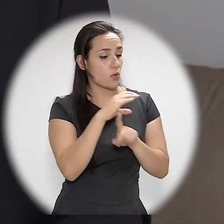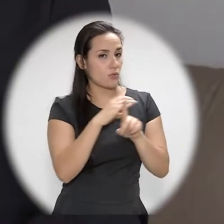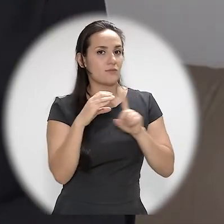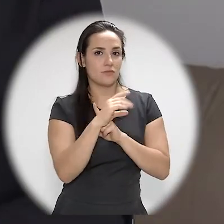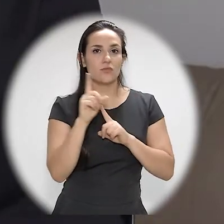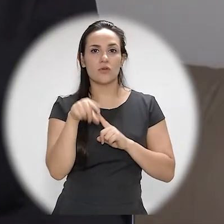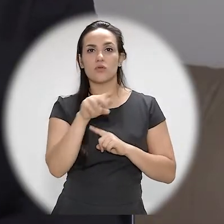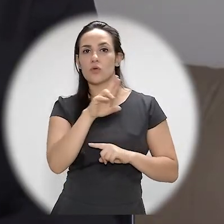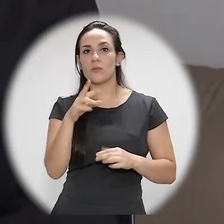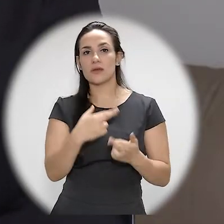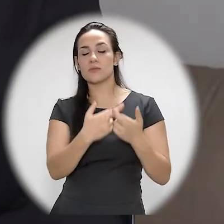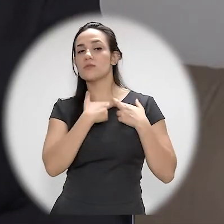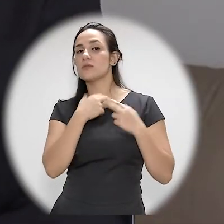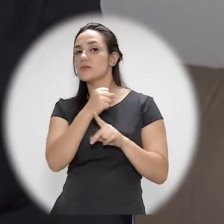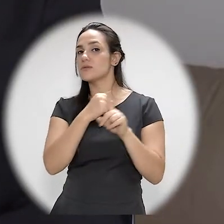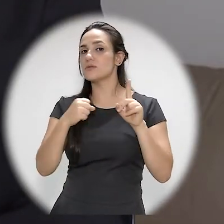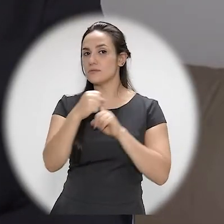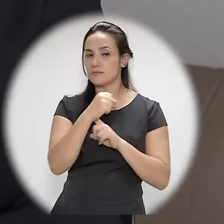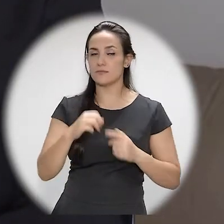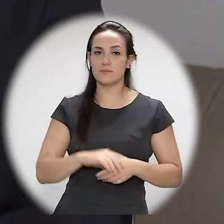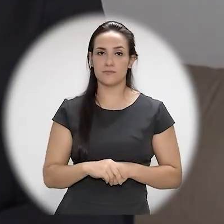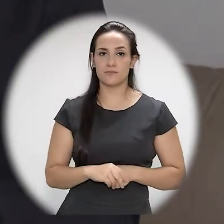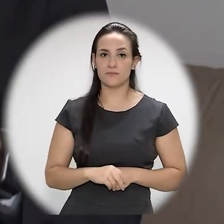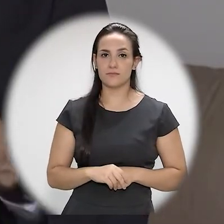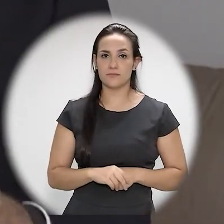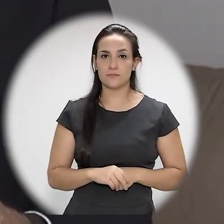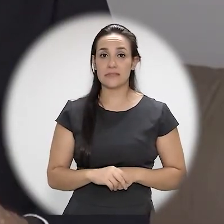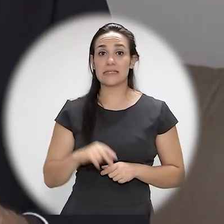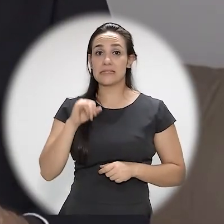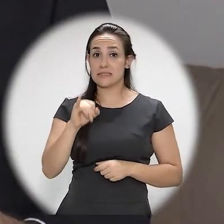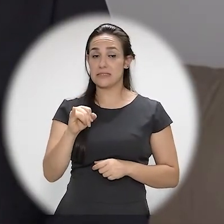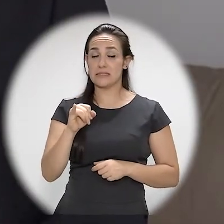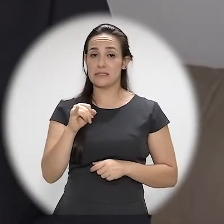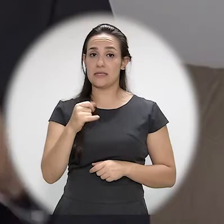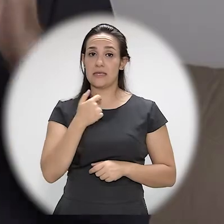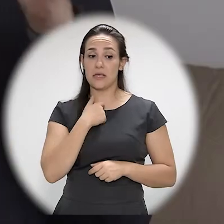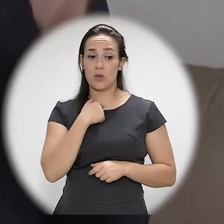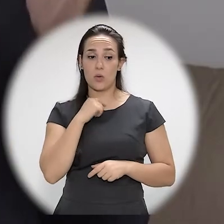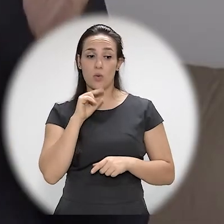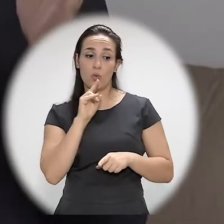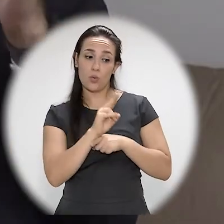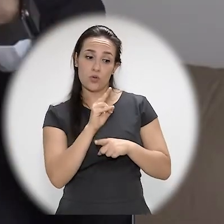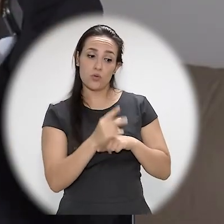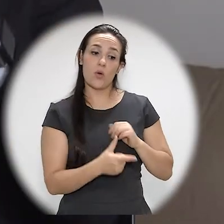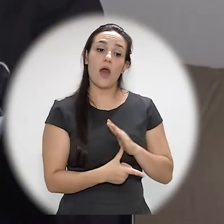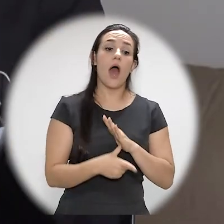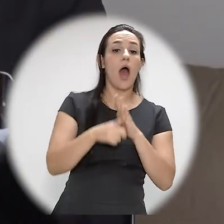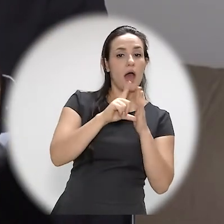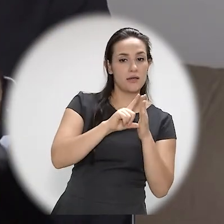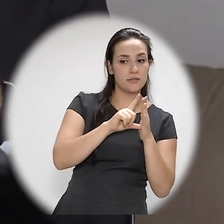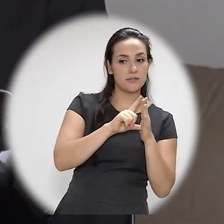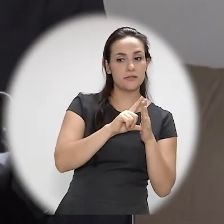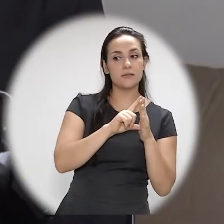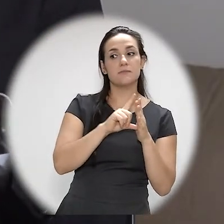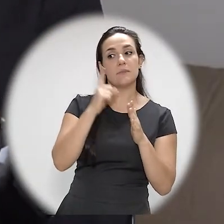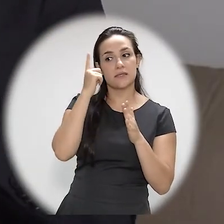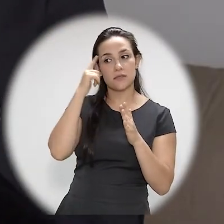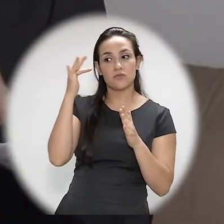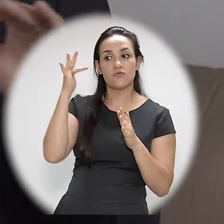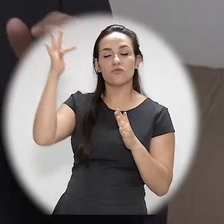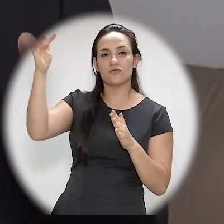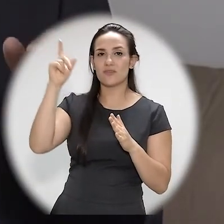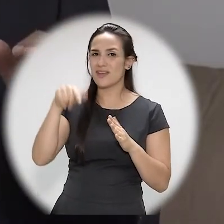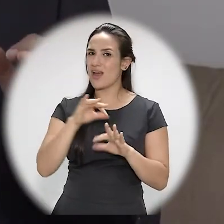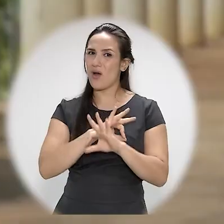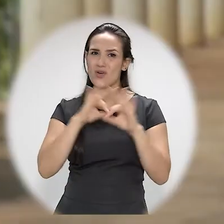comunidade. Isso é responsabilidade social. Cuidar da saúde mental antes, agora e para o futuro